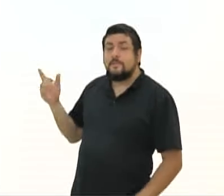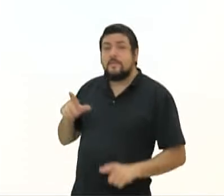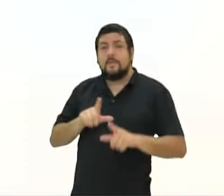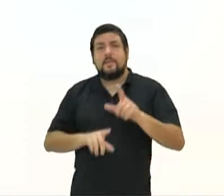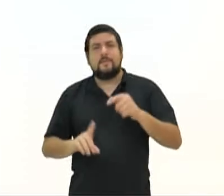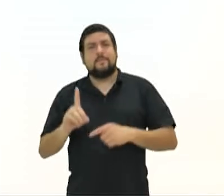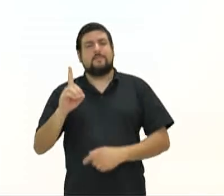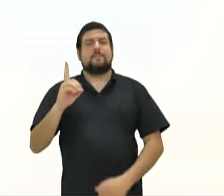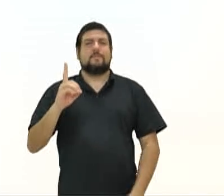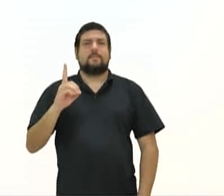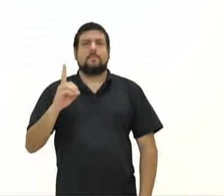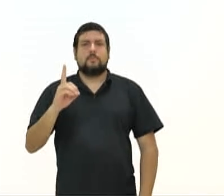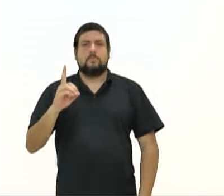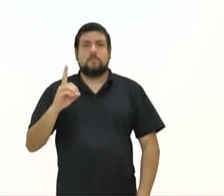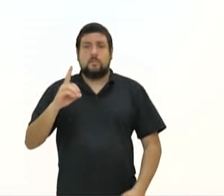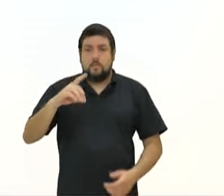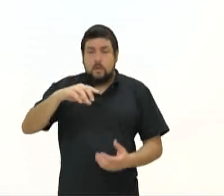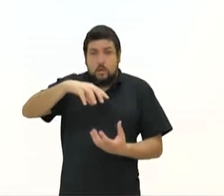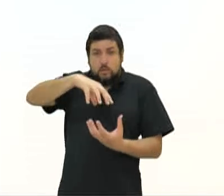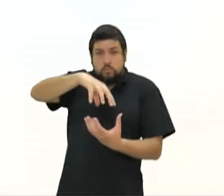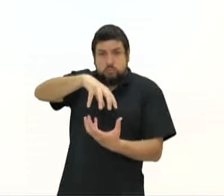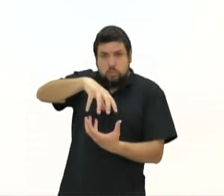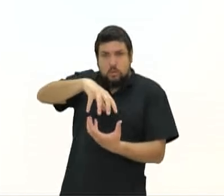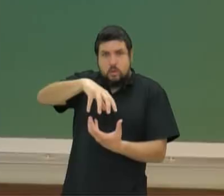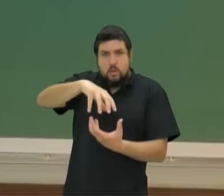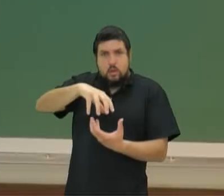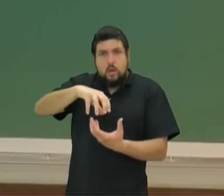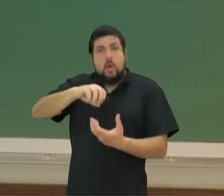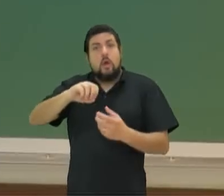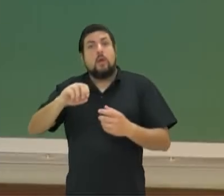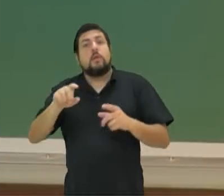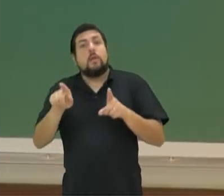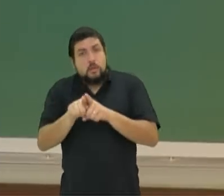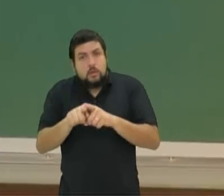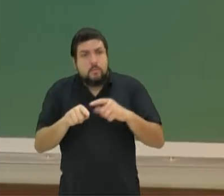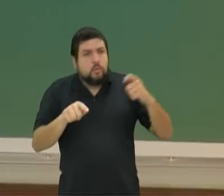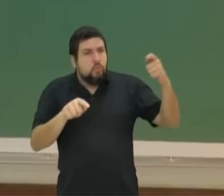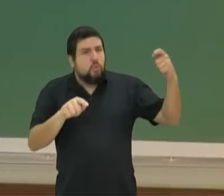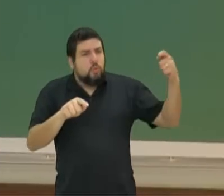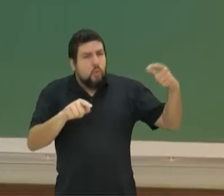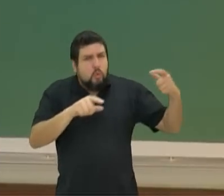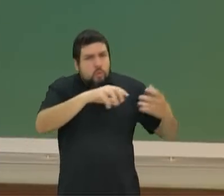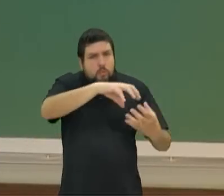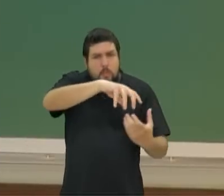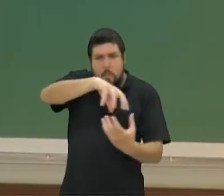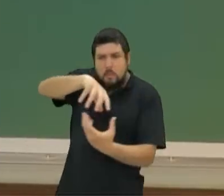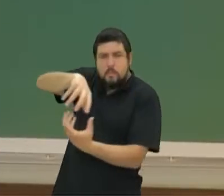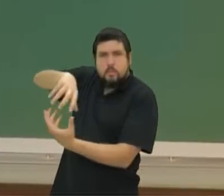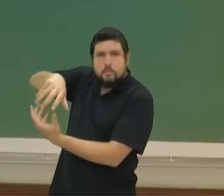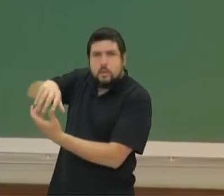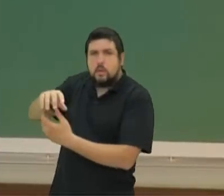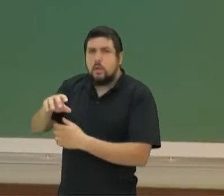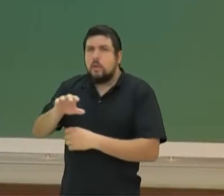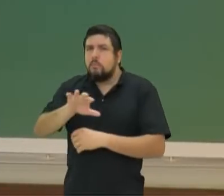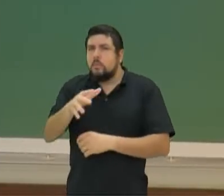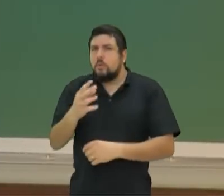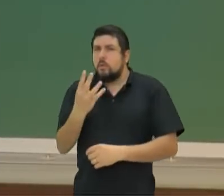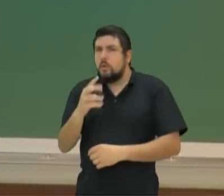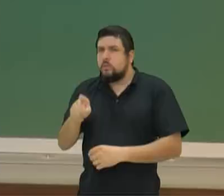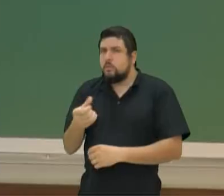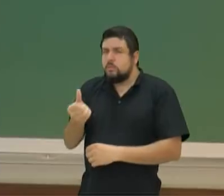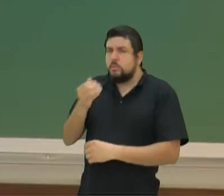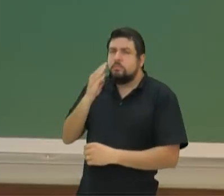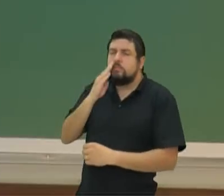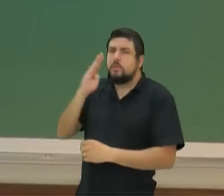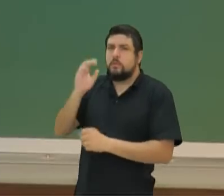D. Tanto a Terra quanto o Sistema Solar se formaram mais ou menos nessa época. E a gente vai entender agora quais